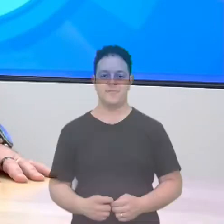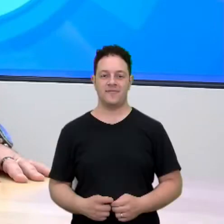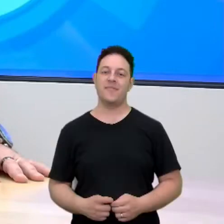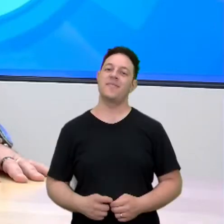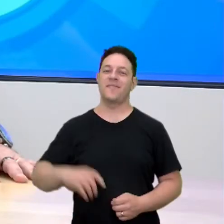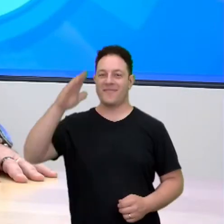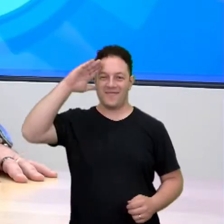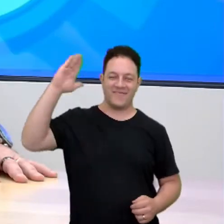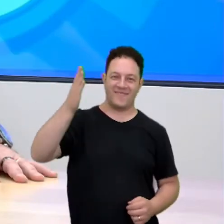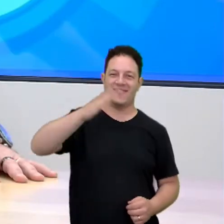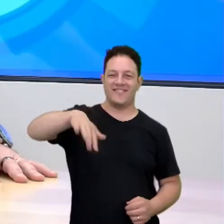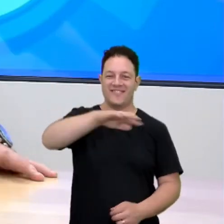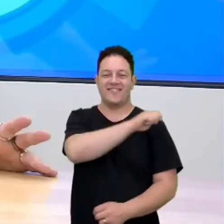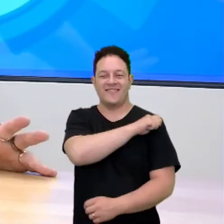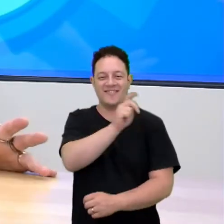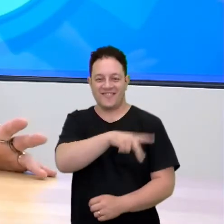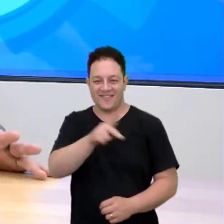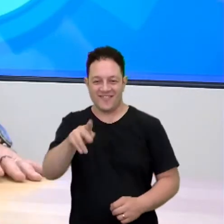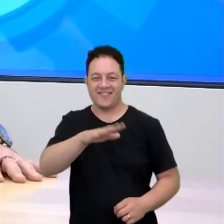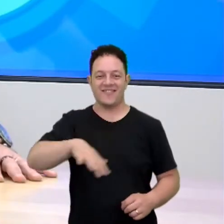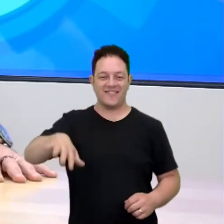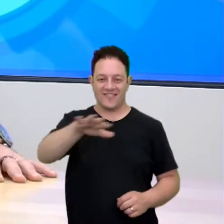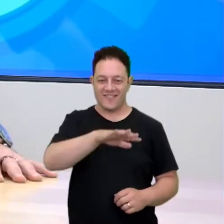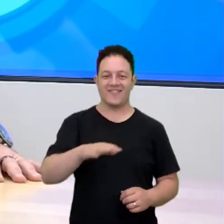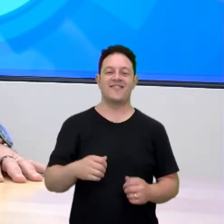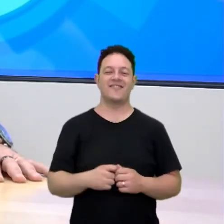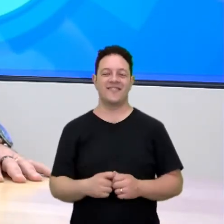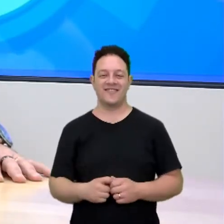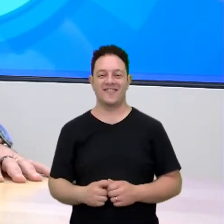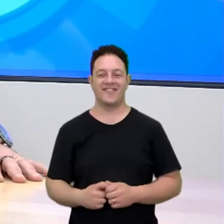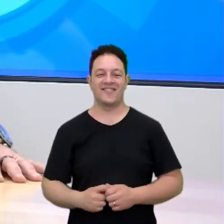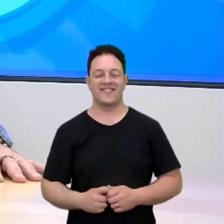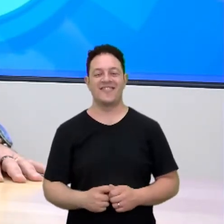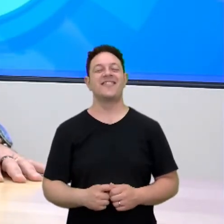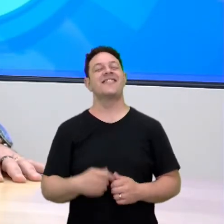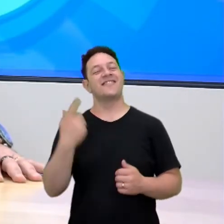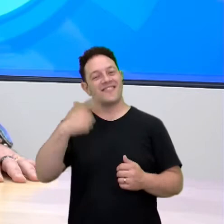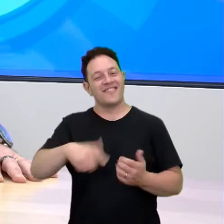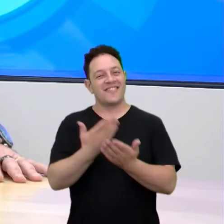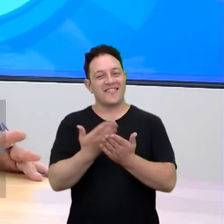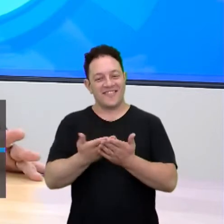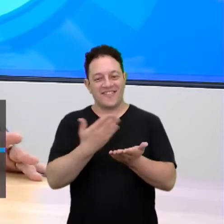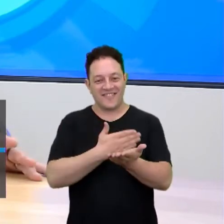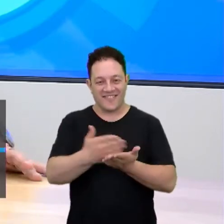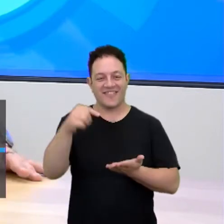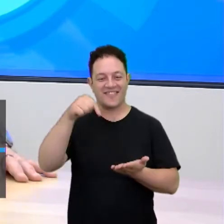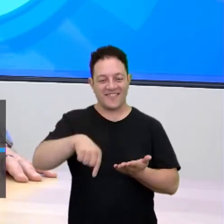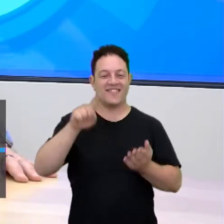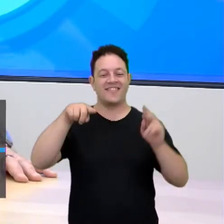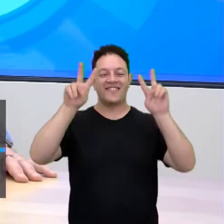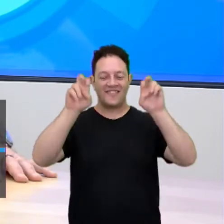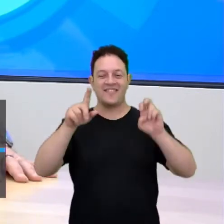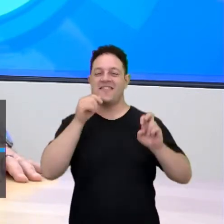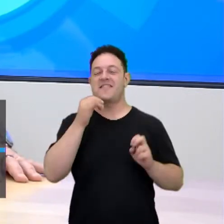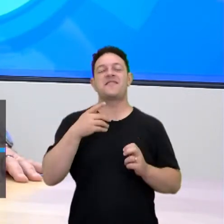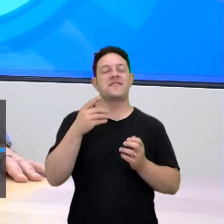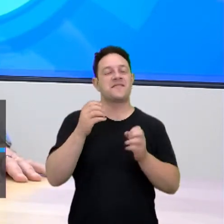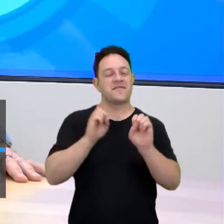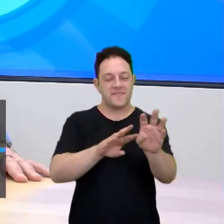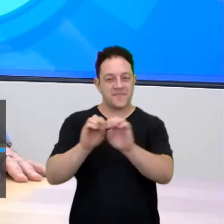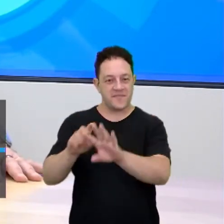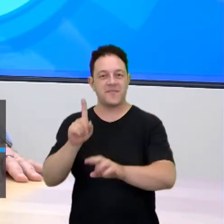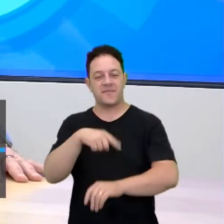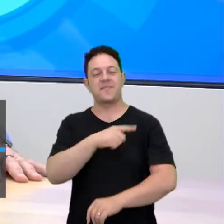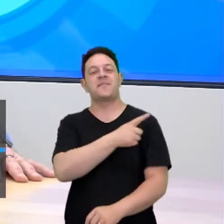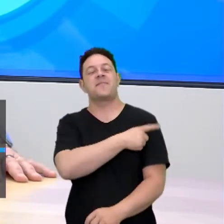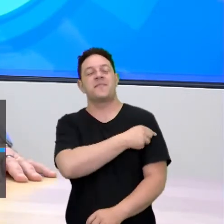Olá, alunos, professores e a todos que irão acompanhar mais essa aula para a segunda série do novo ensino médio,